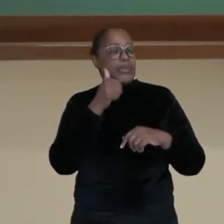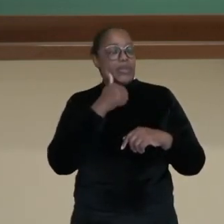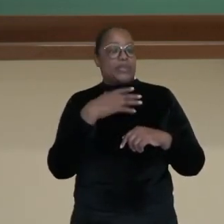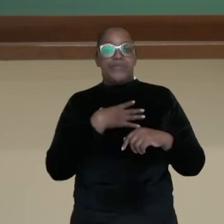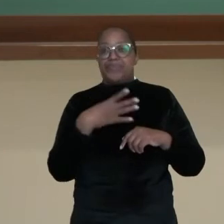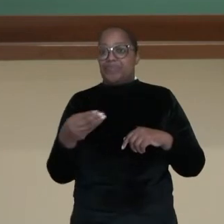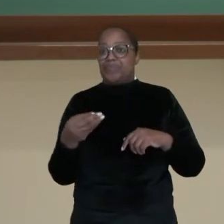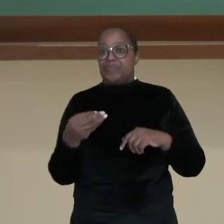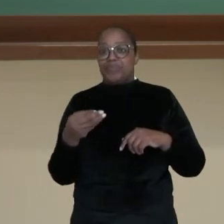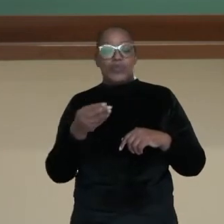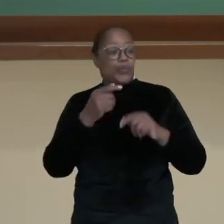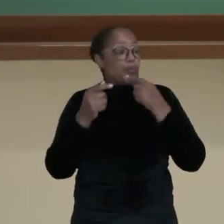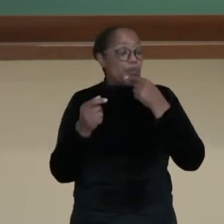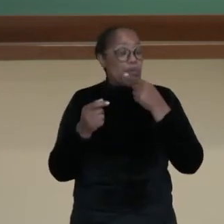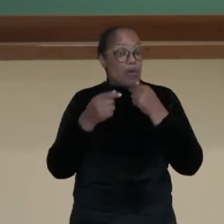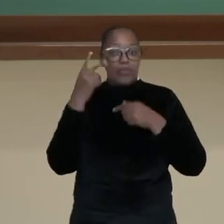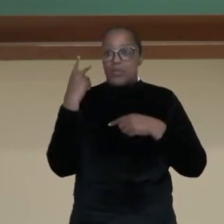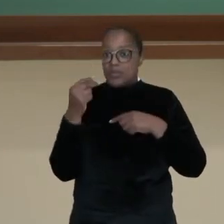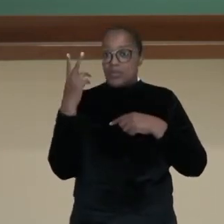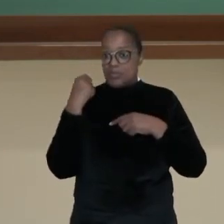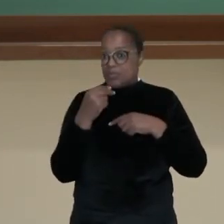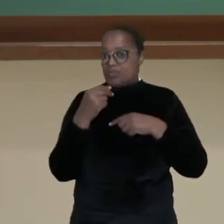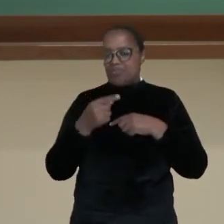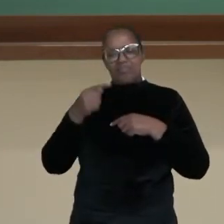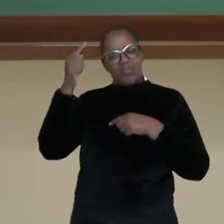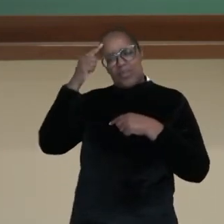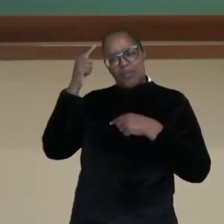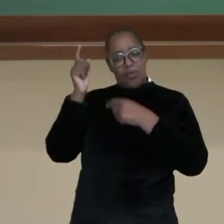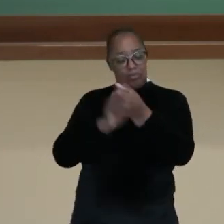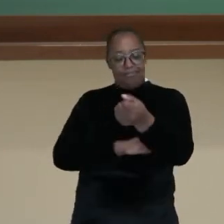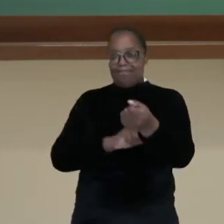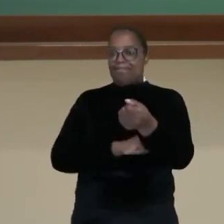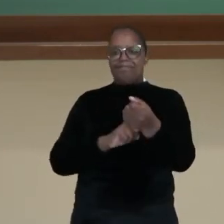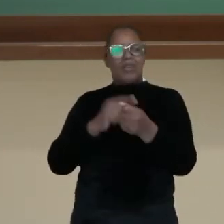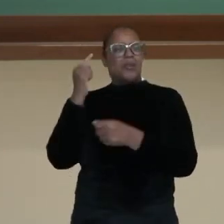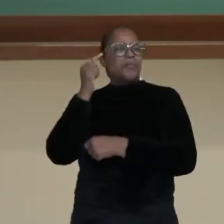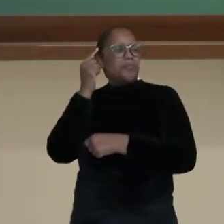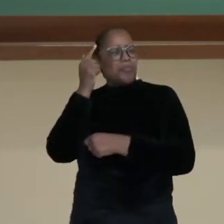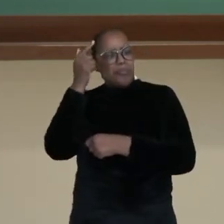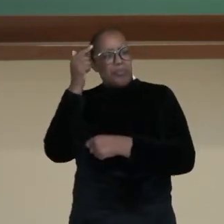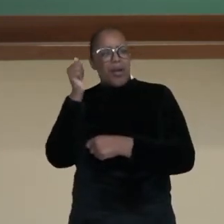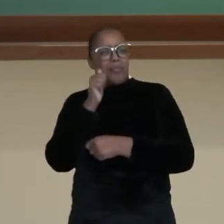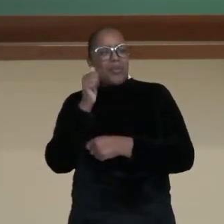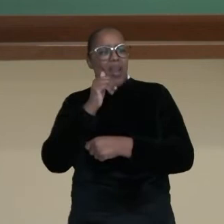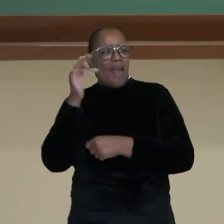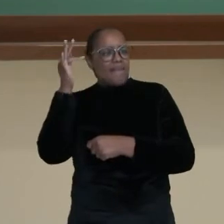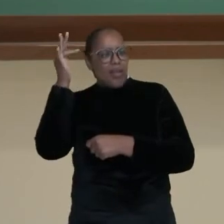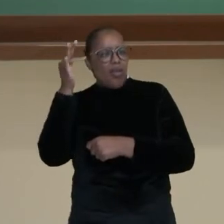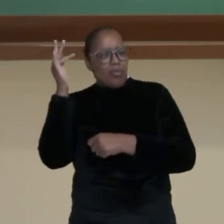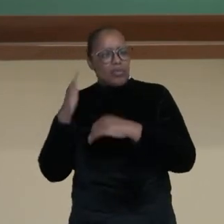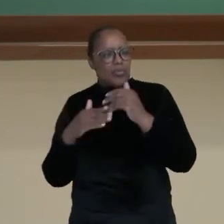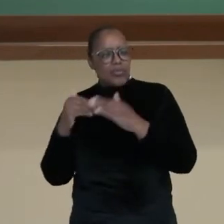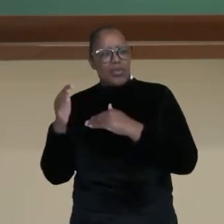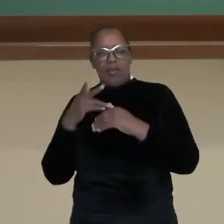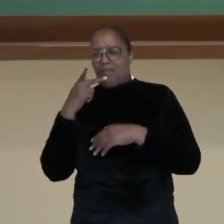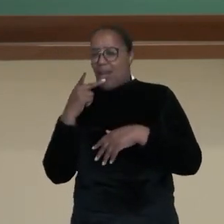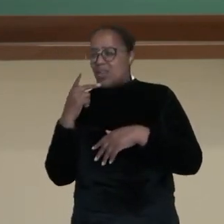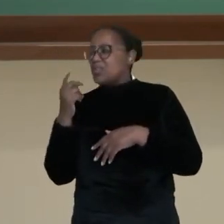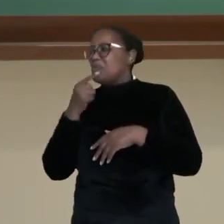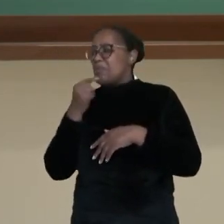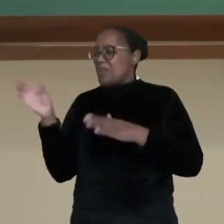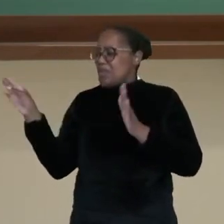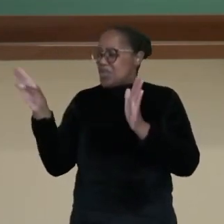né? E daí ela ficou curiosa em pensar como que um cara desse, aparentemente tão normal, vem aqui, fala que é inocente e